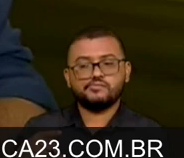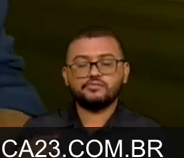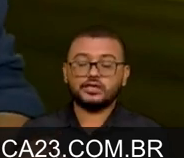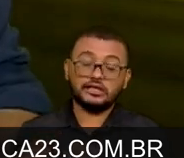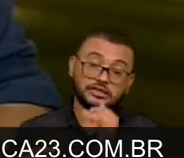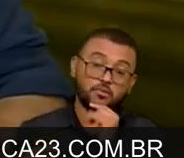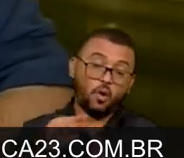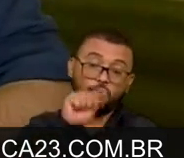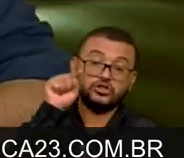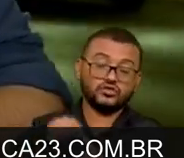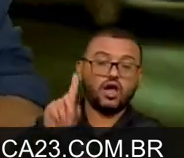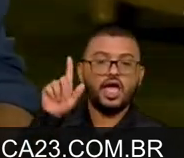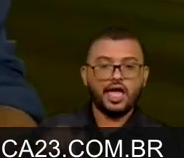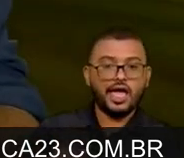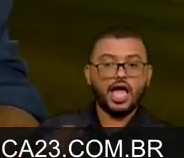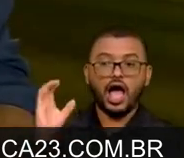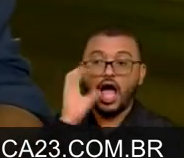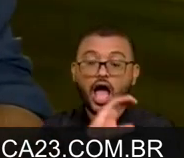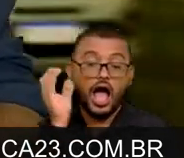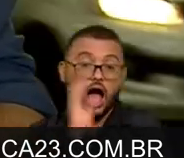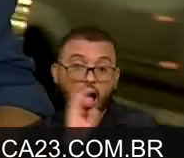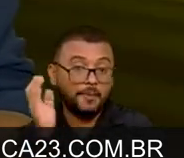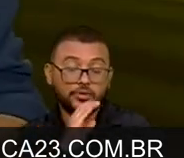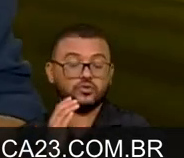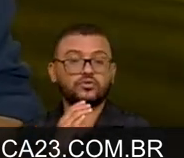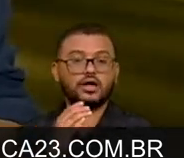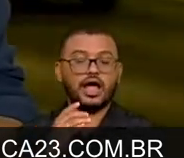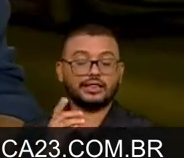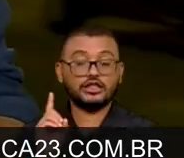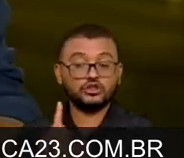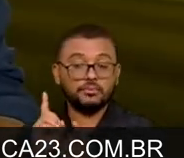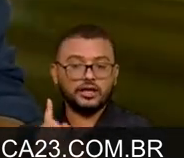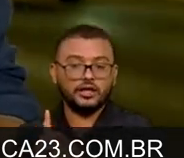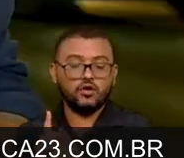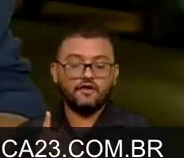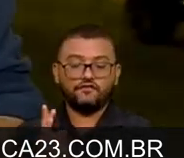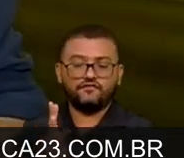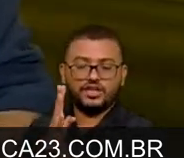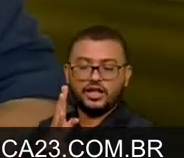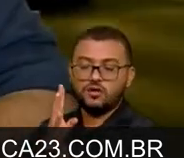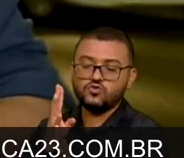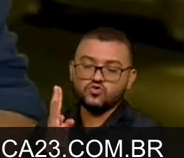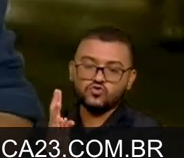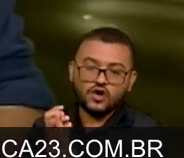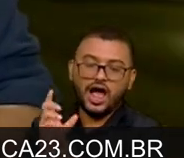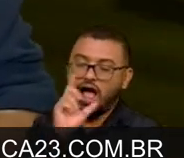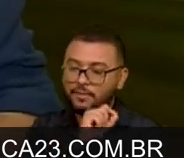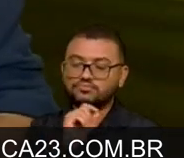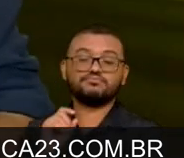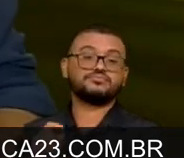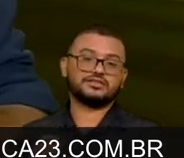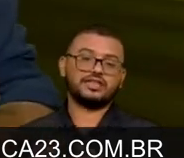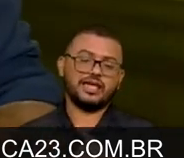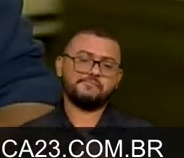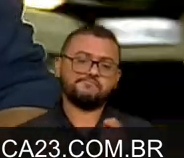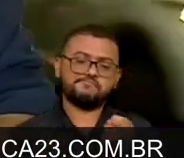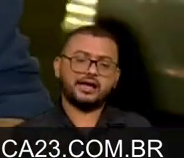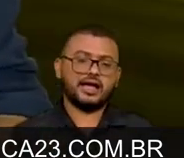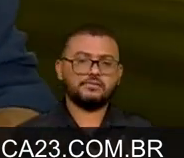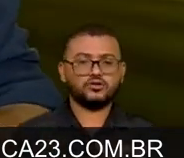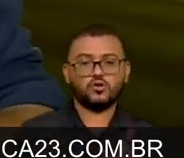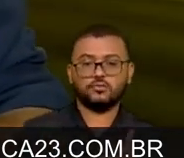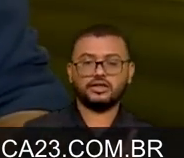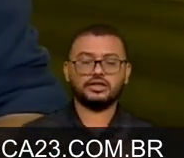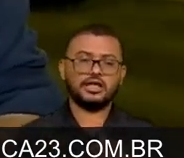O objetivo é agilizar o atendimento e diminuir as filas. Geralmente, o valor das tarifas